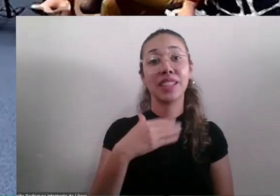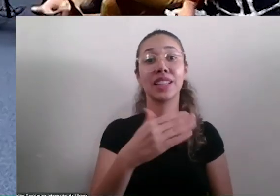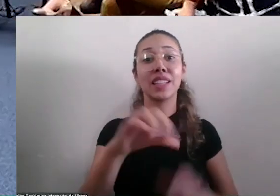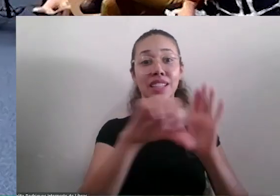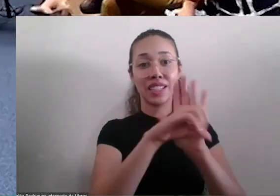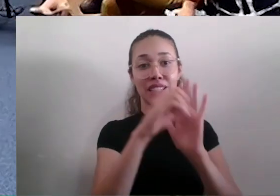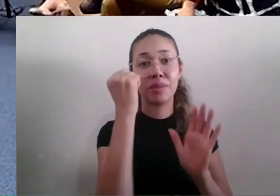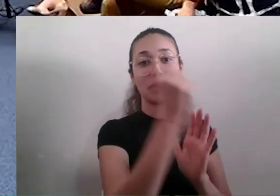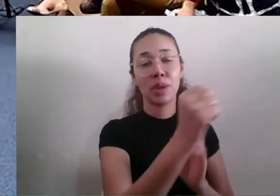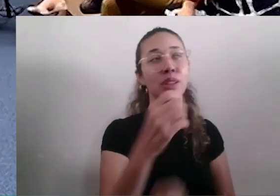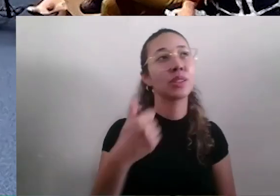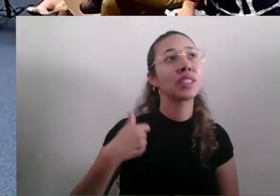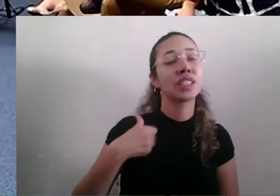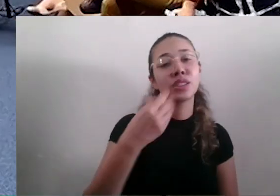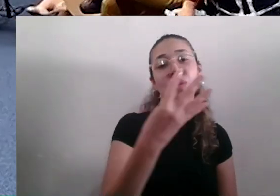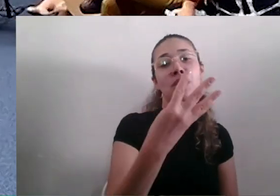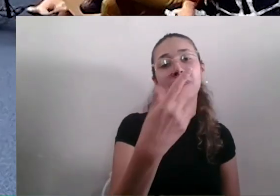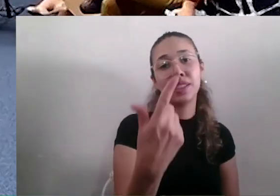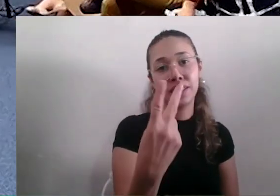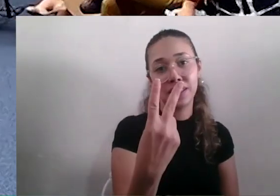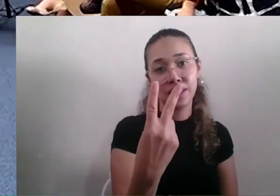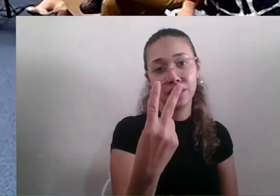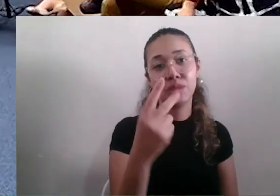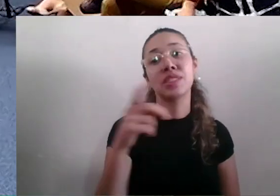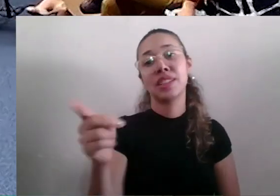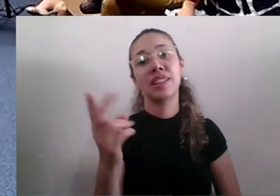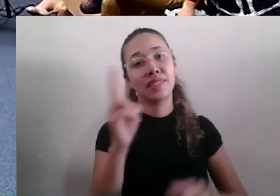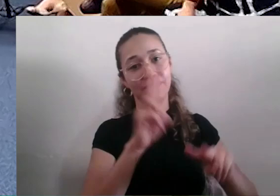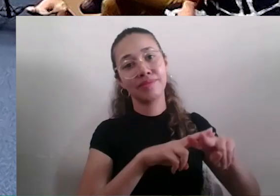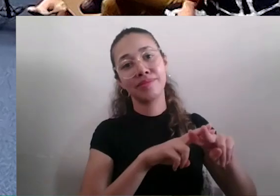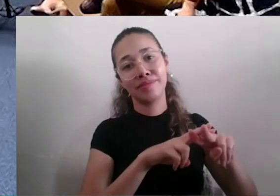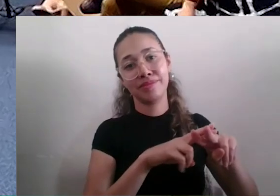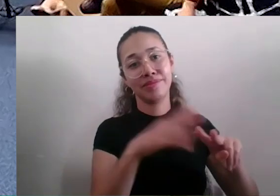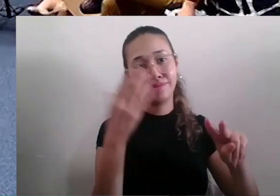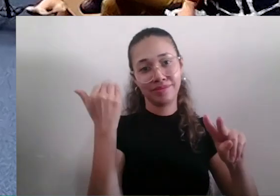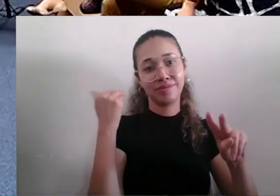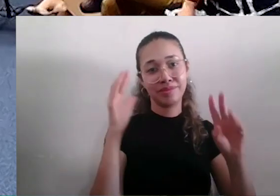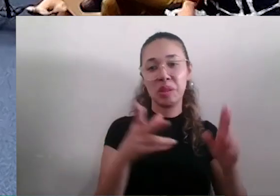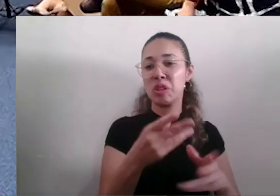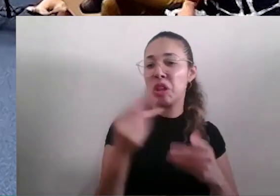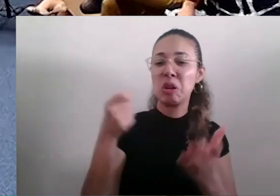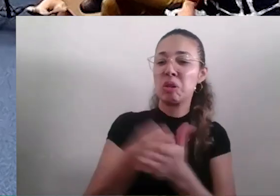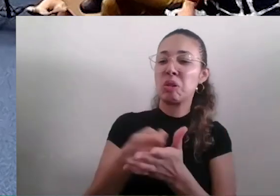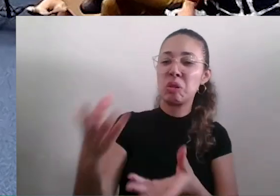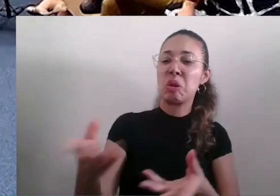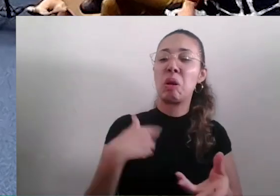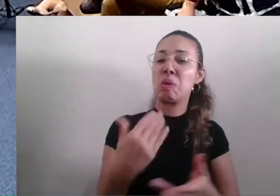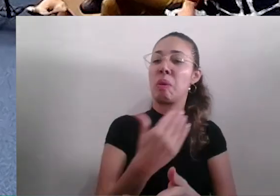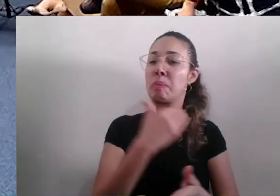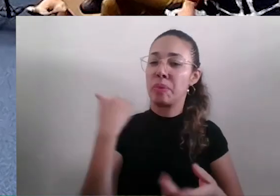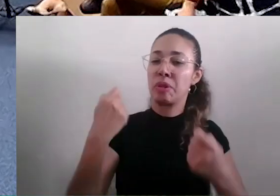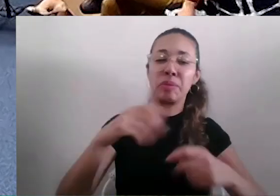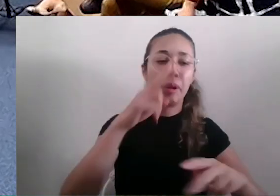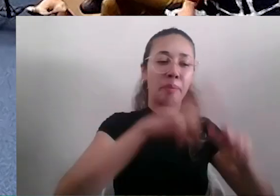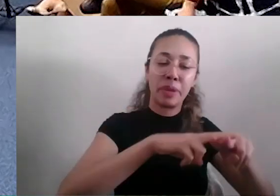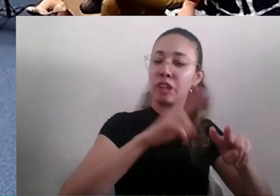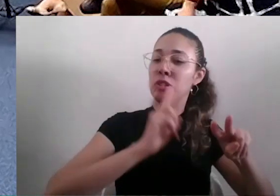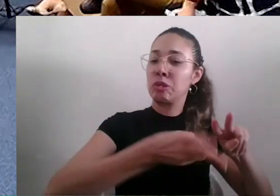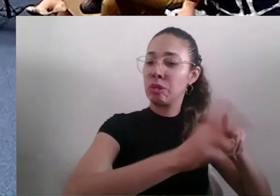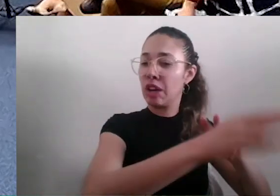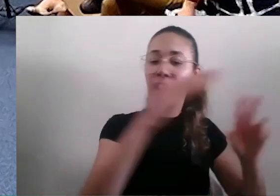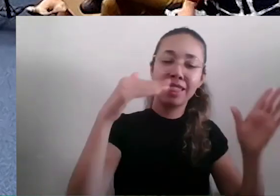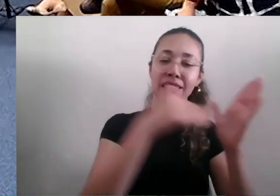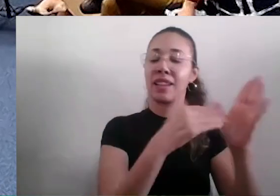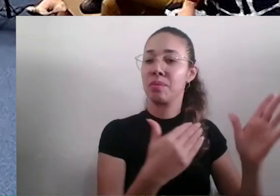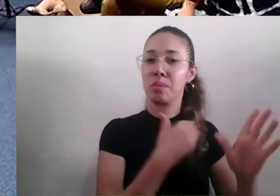tal e coisa eh e as pessoas dizend dele ele tinha que ter morrido na prisão e por que a gente não tem pena de morte no Brasil e aí diziam essa frase que é uma frase